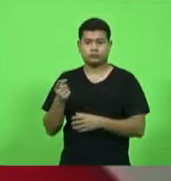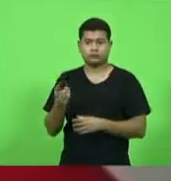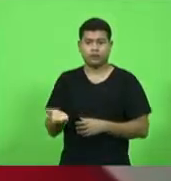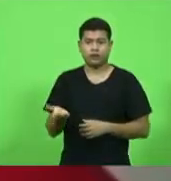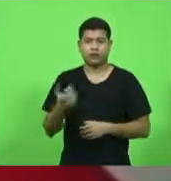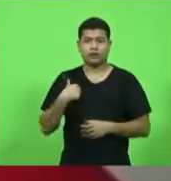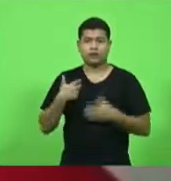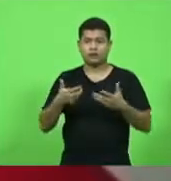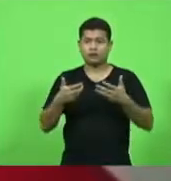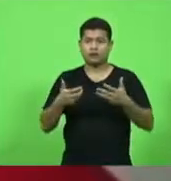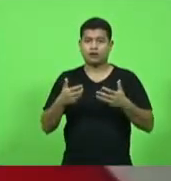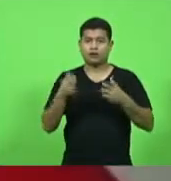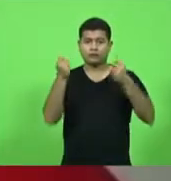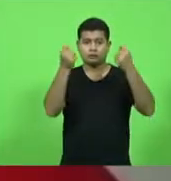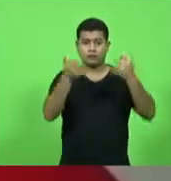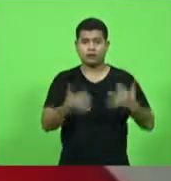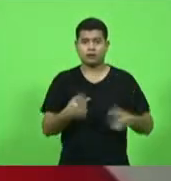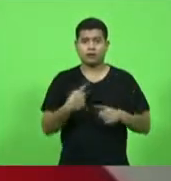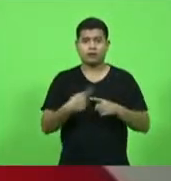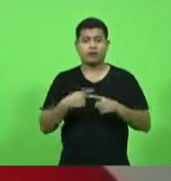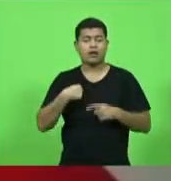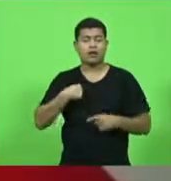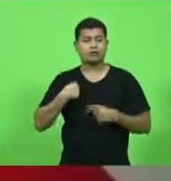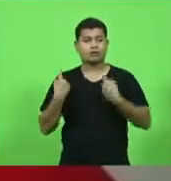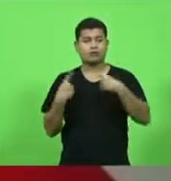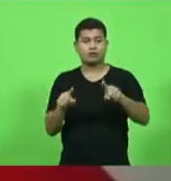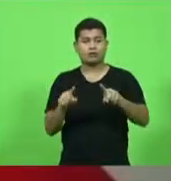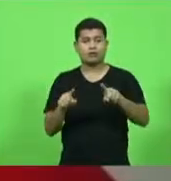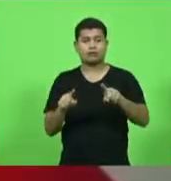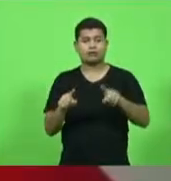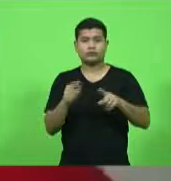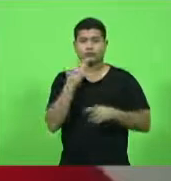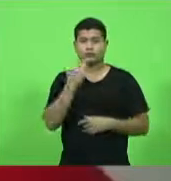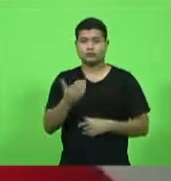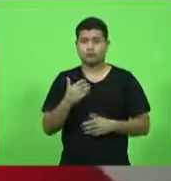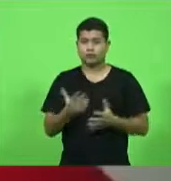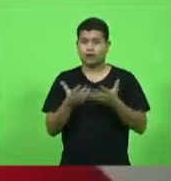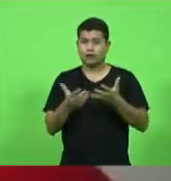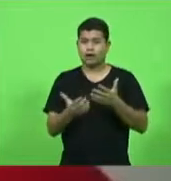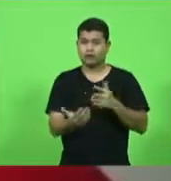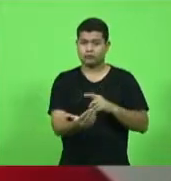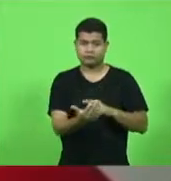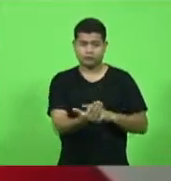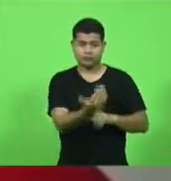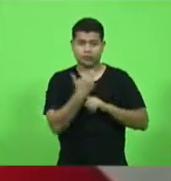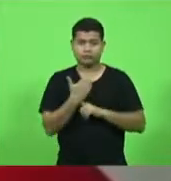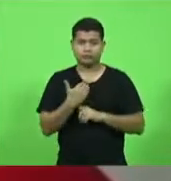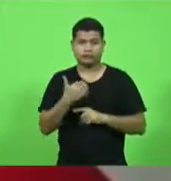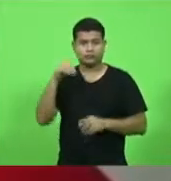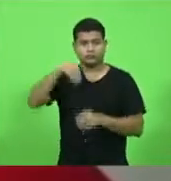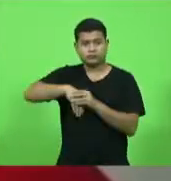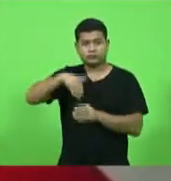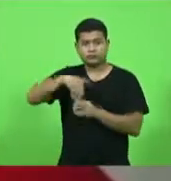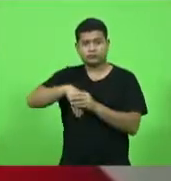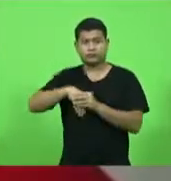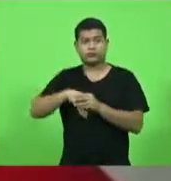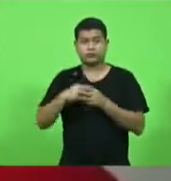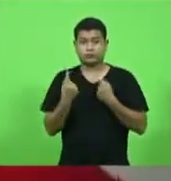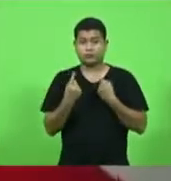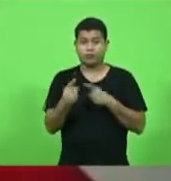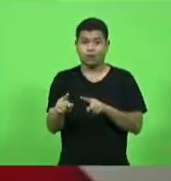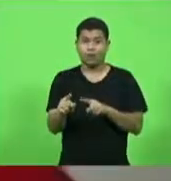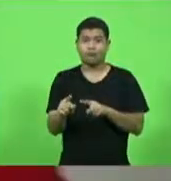meus colegas deputados por que eu sou contra esse requerimento e quero pedir o voto de vossas excelências, contrários a